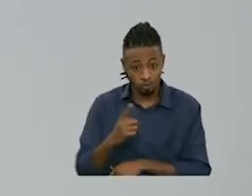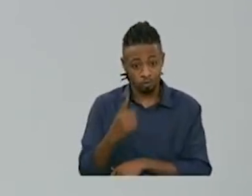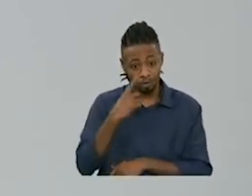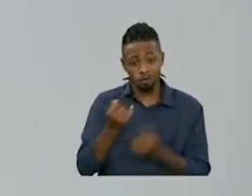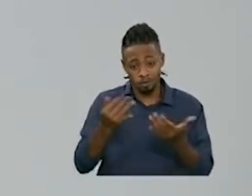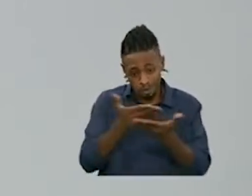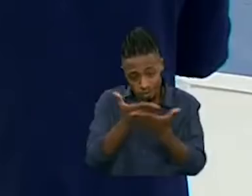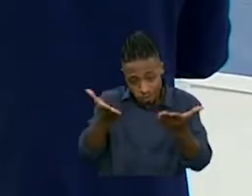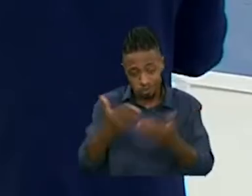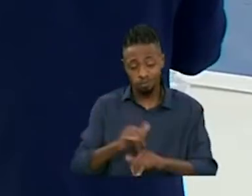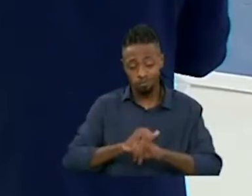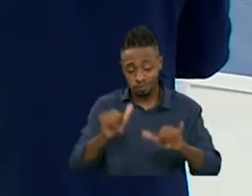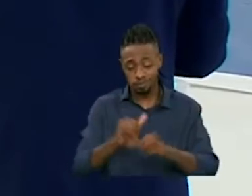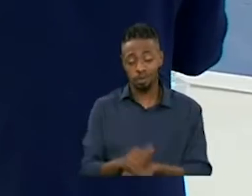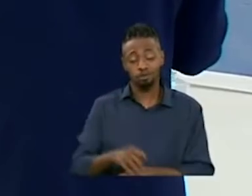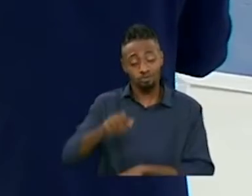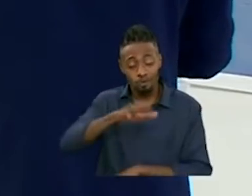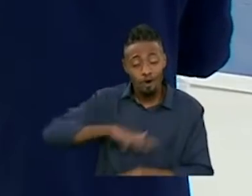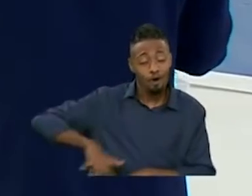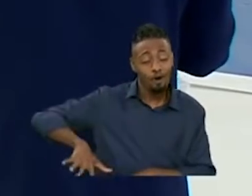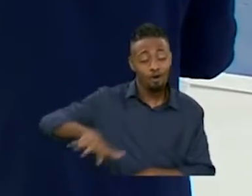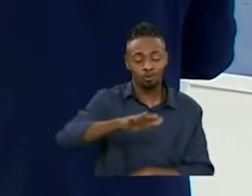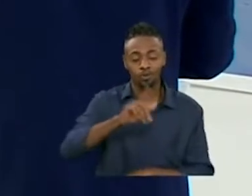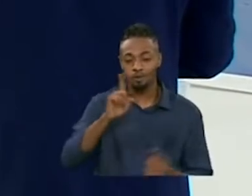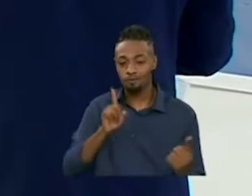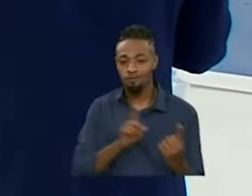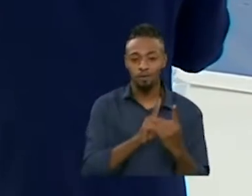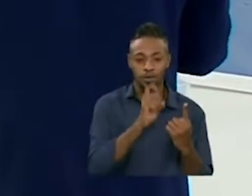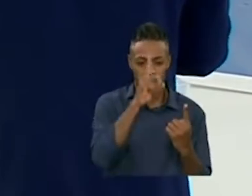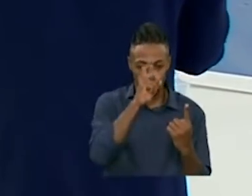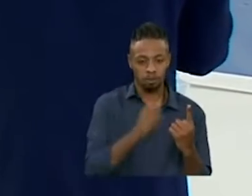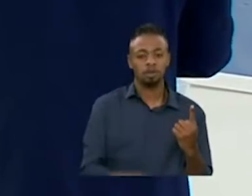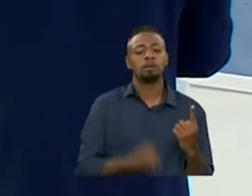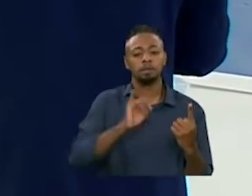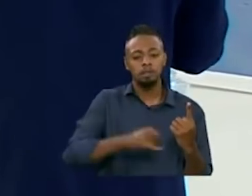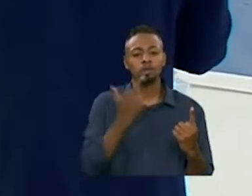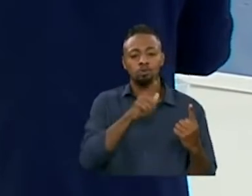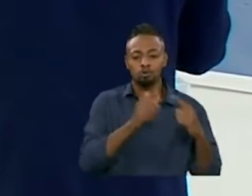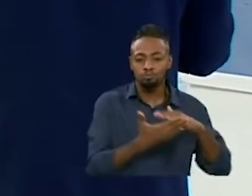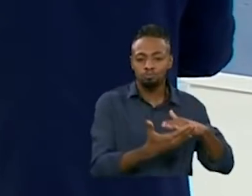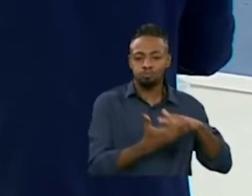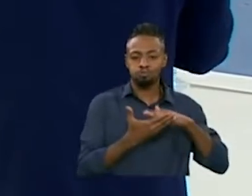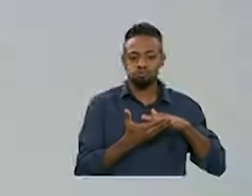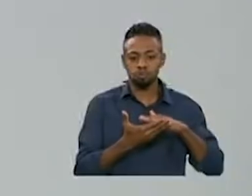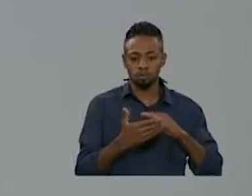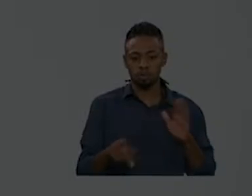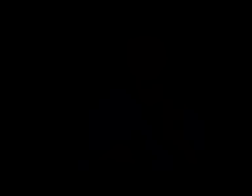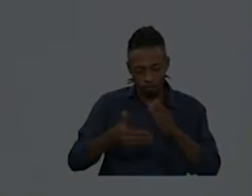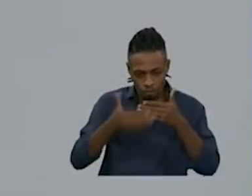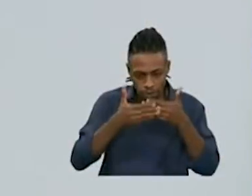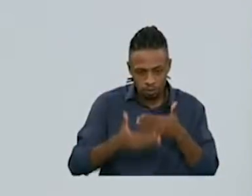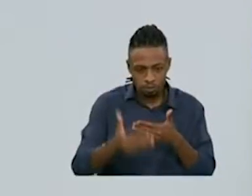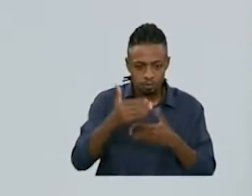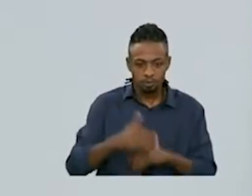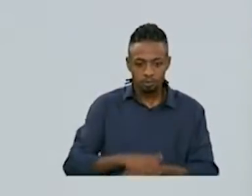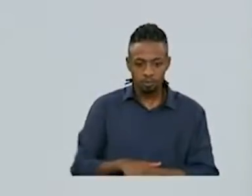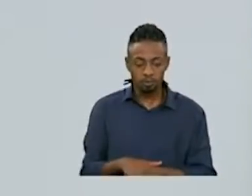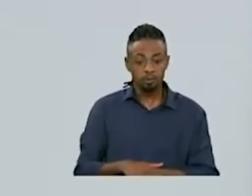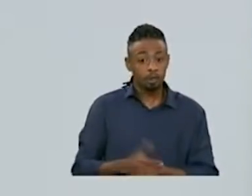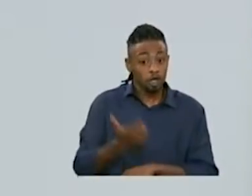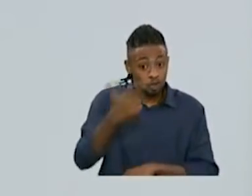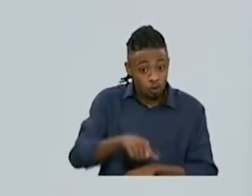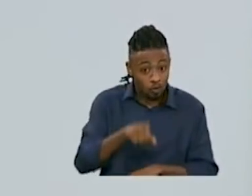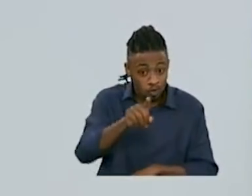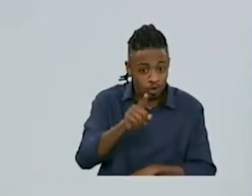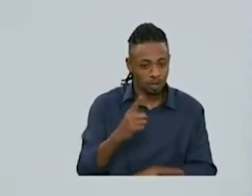dizer, aqui todo mundo que buscou tratamento foi tratado na rede pública municipal. Você novamente,